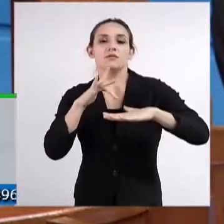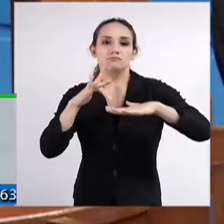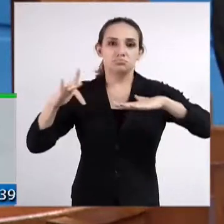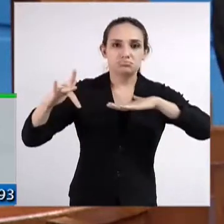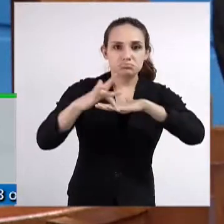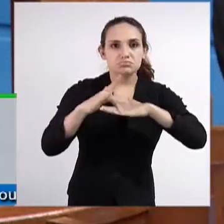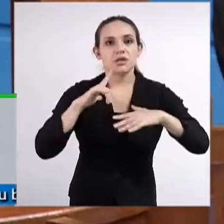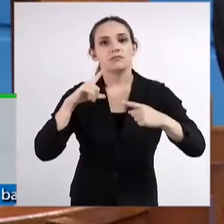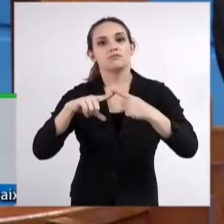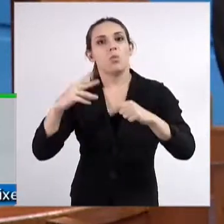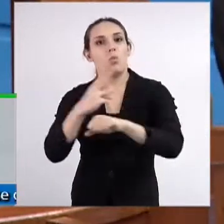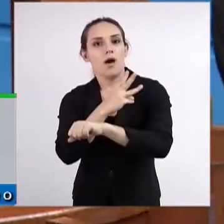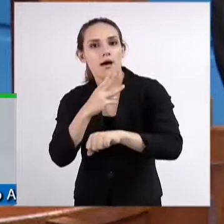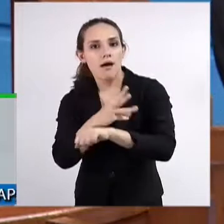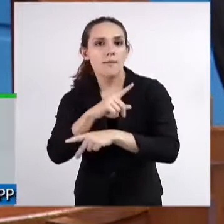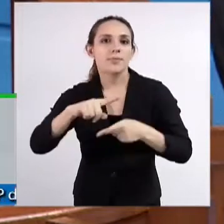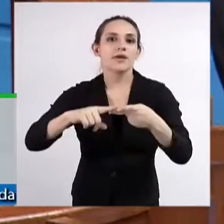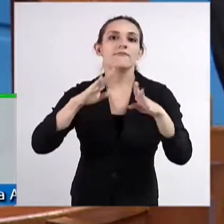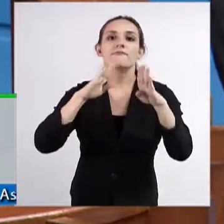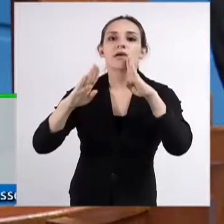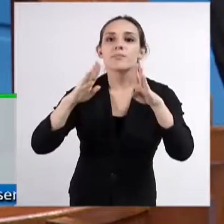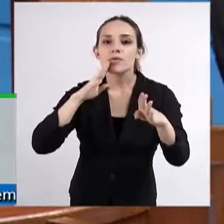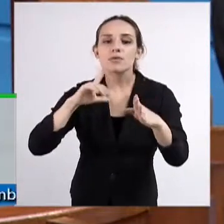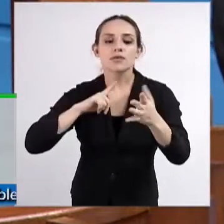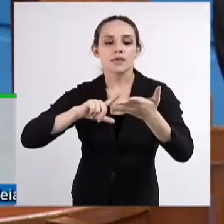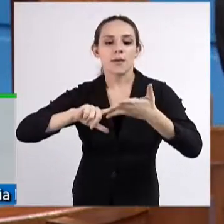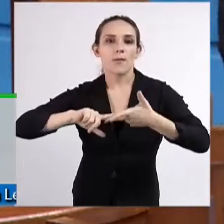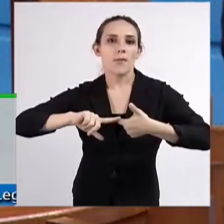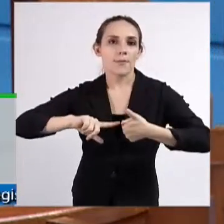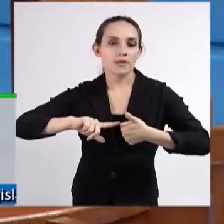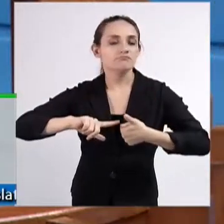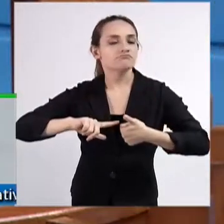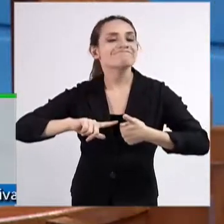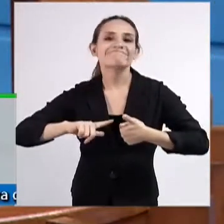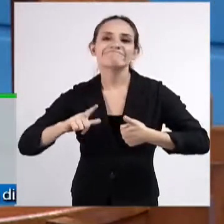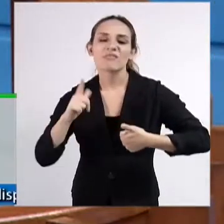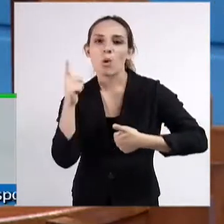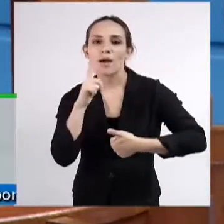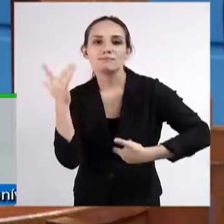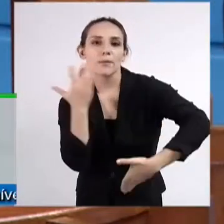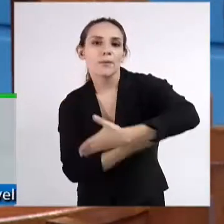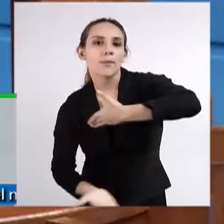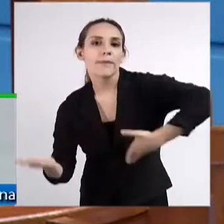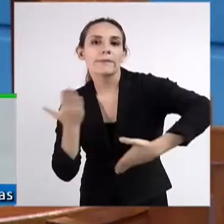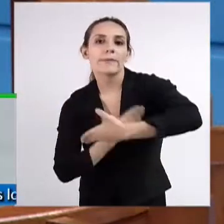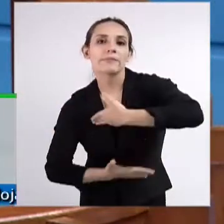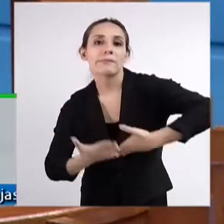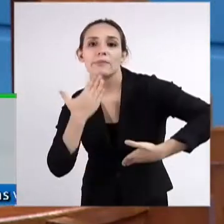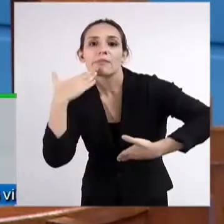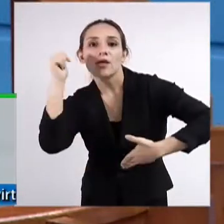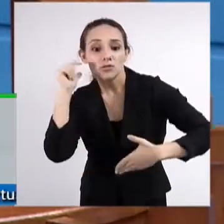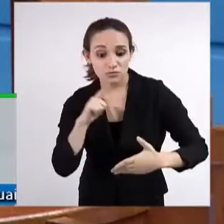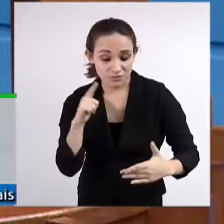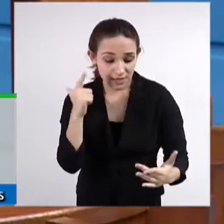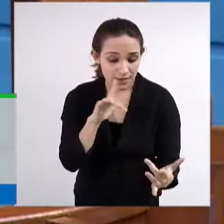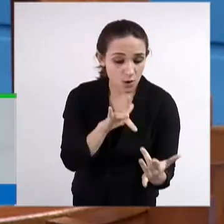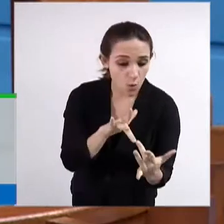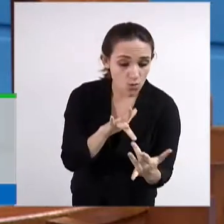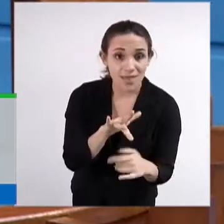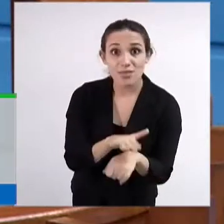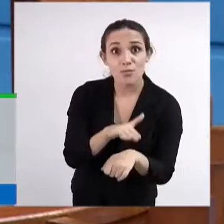com o WhatsApp, com o Facebook, nós temos uma interatividade muito grande com as pessoas. Elas não